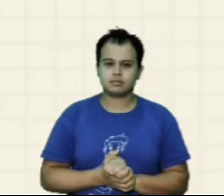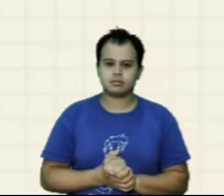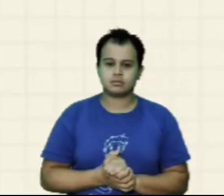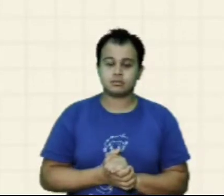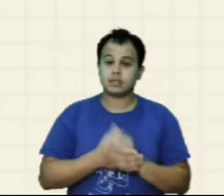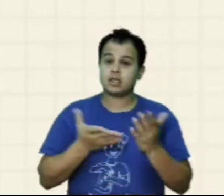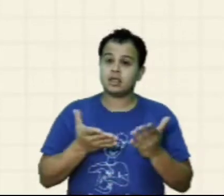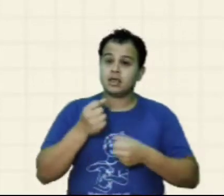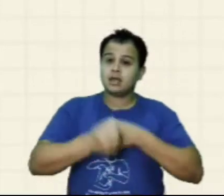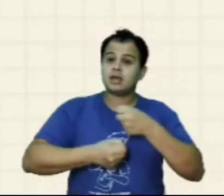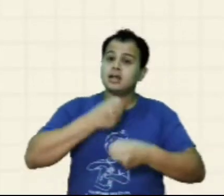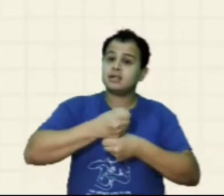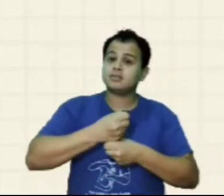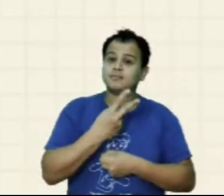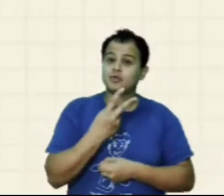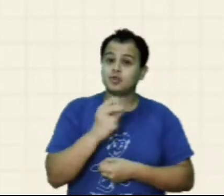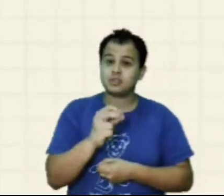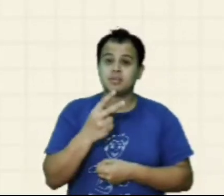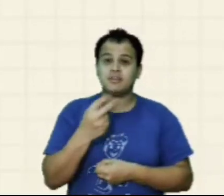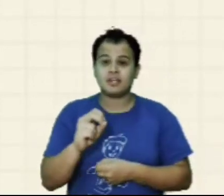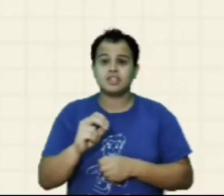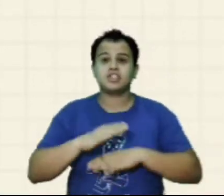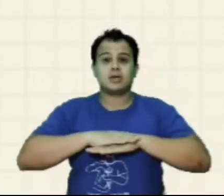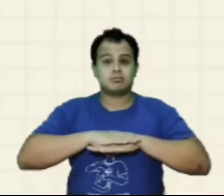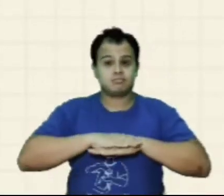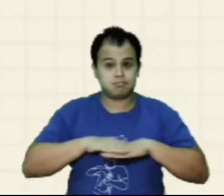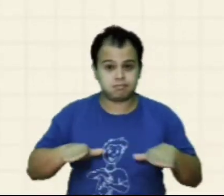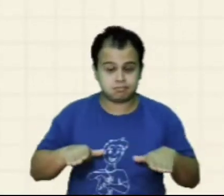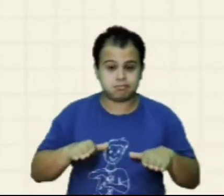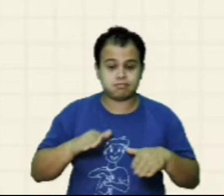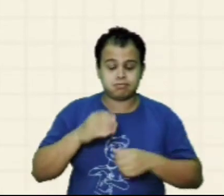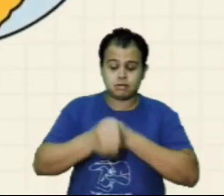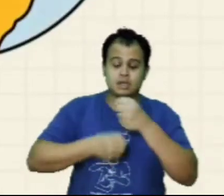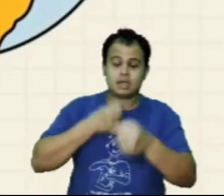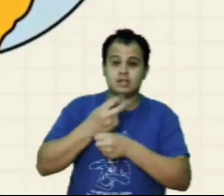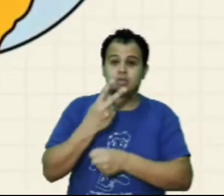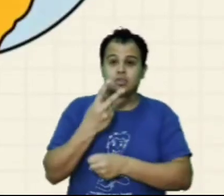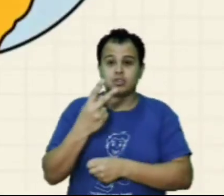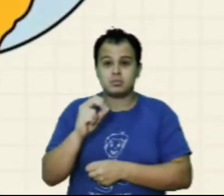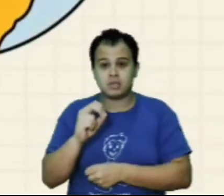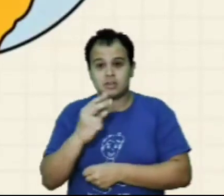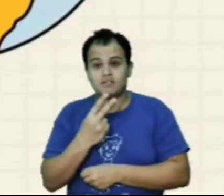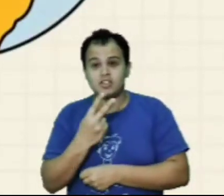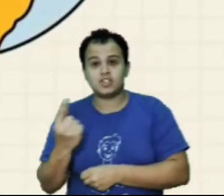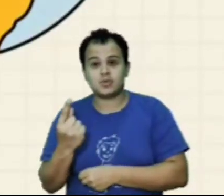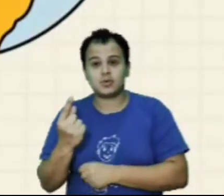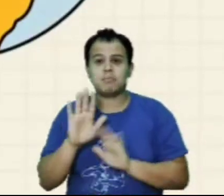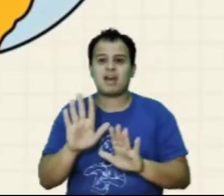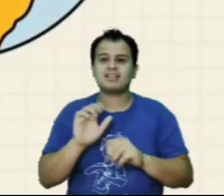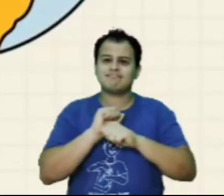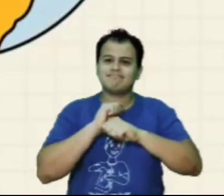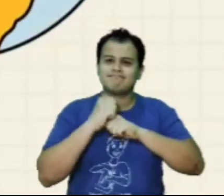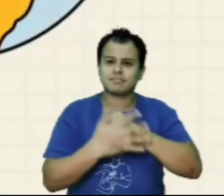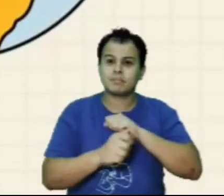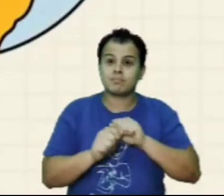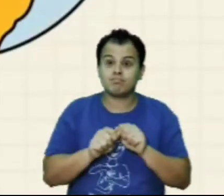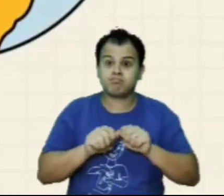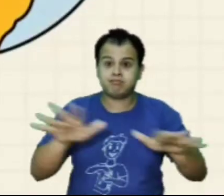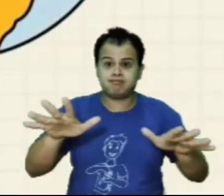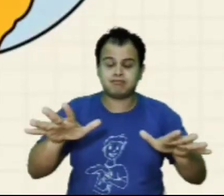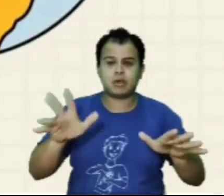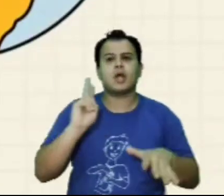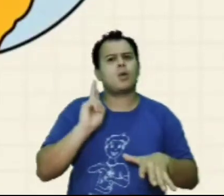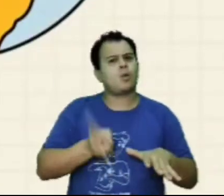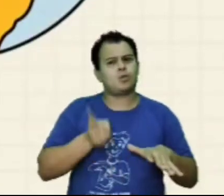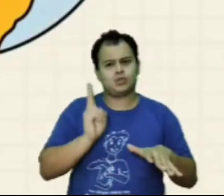E aí passou o ano de 2020 todinho, chegamos em 2021 e o mundo continua na pandemia. Essa segunda